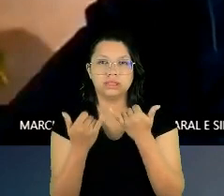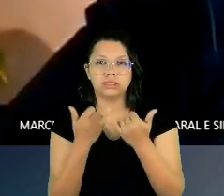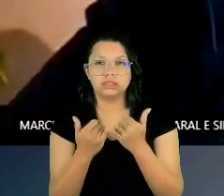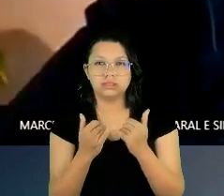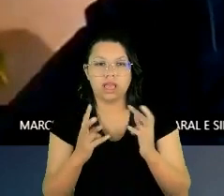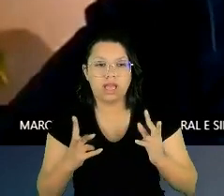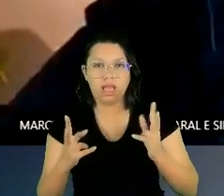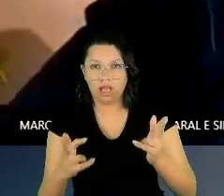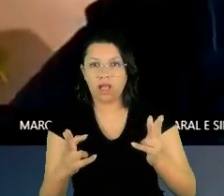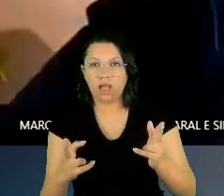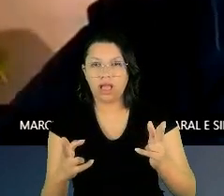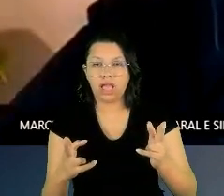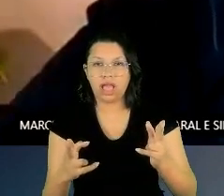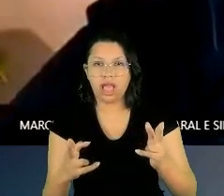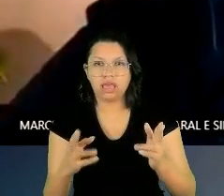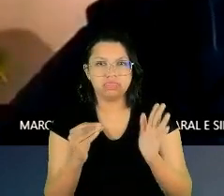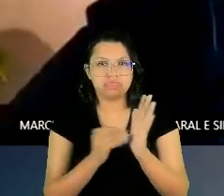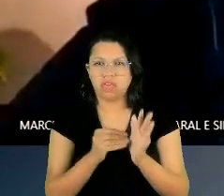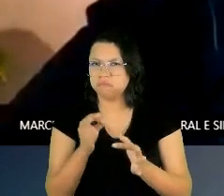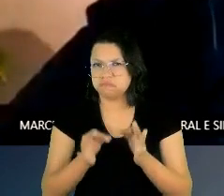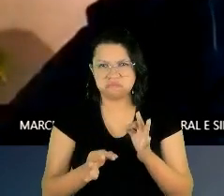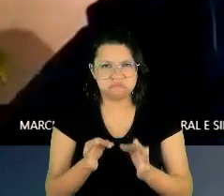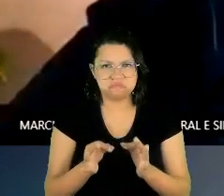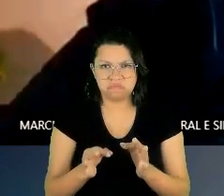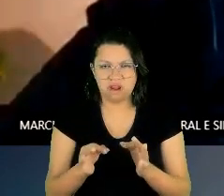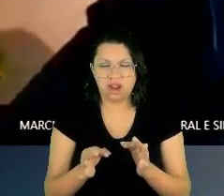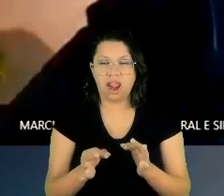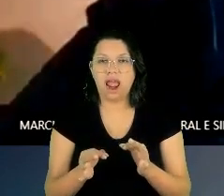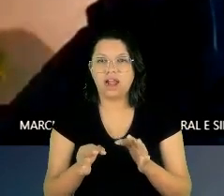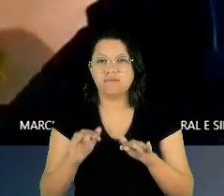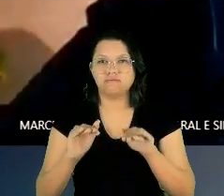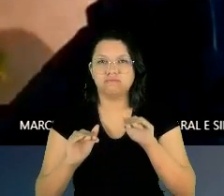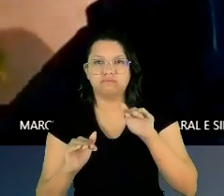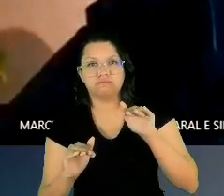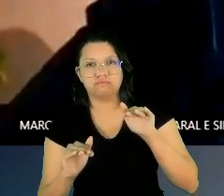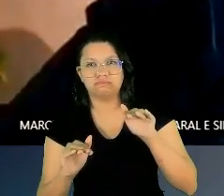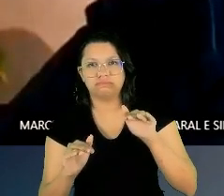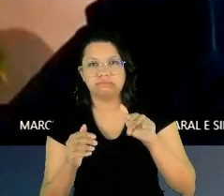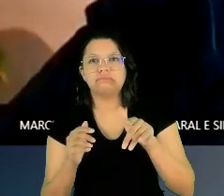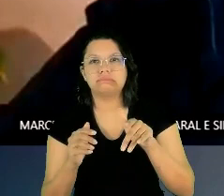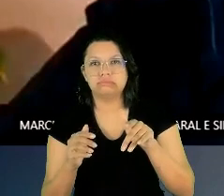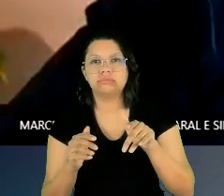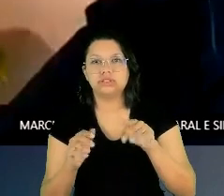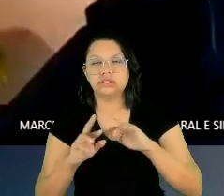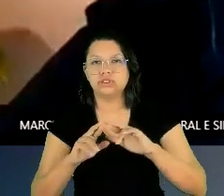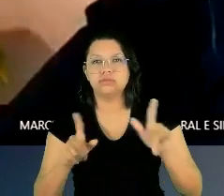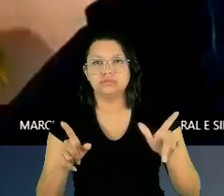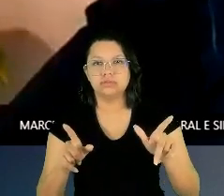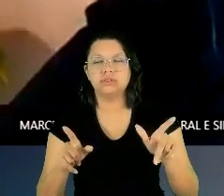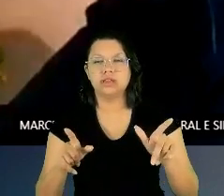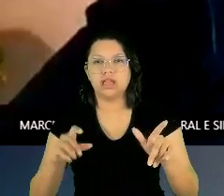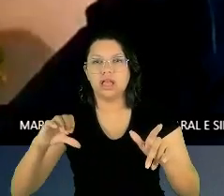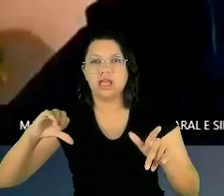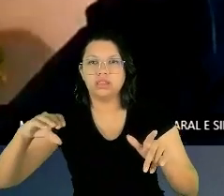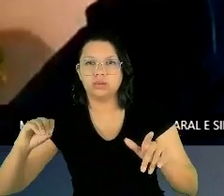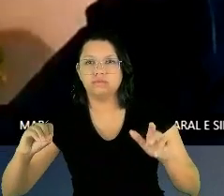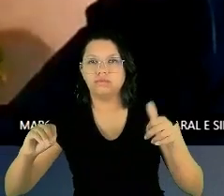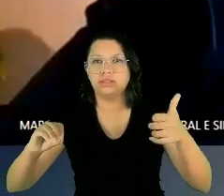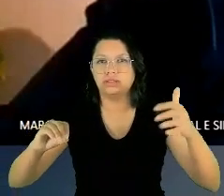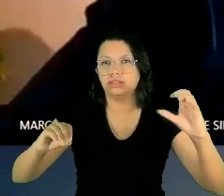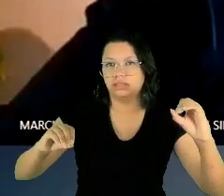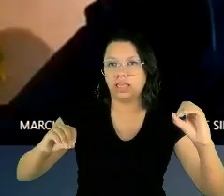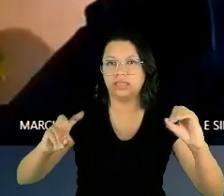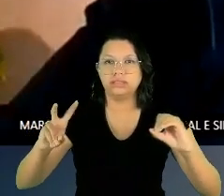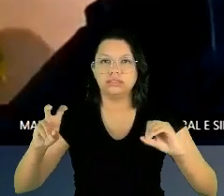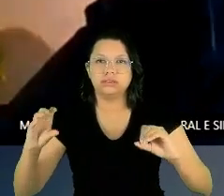menos igualitária, e a injustiça uma divisão mais assimétrica, né? Então, R$10 e R$90 num